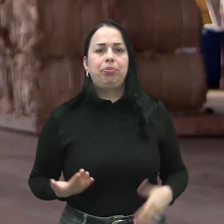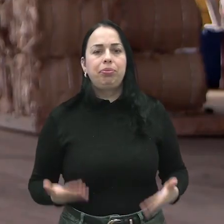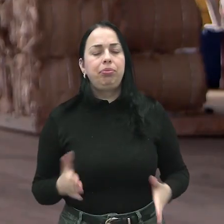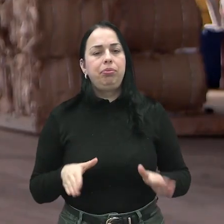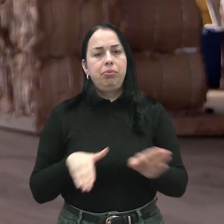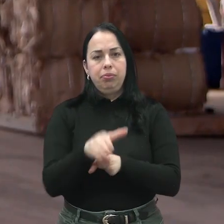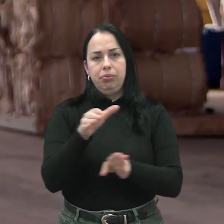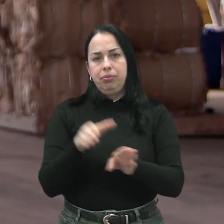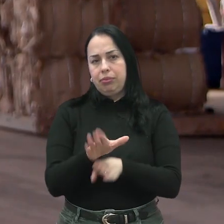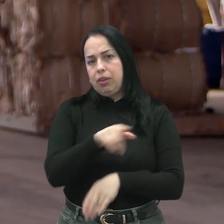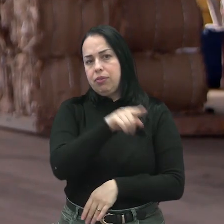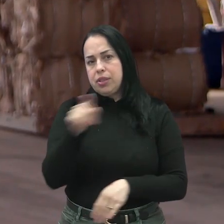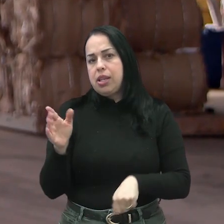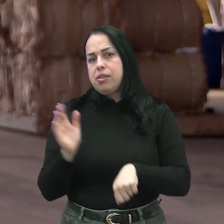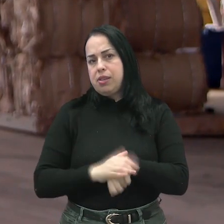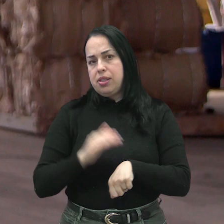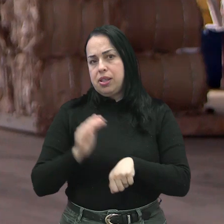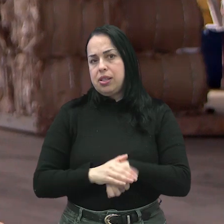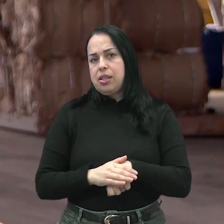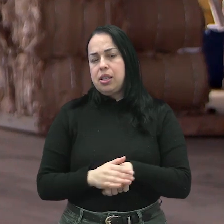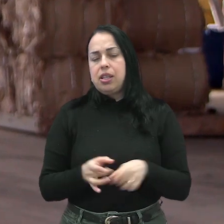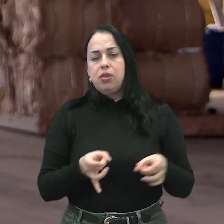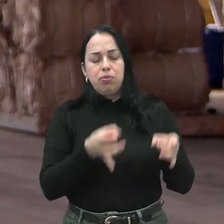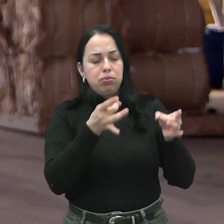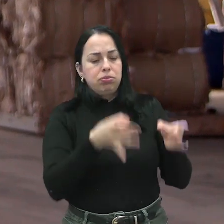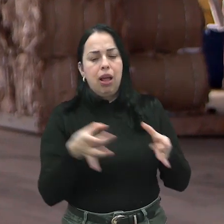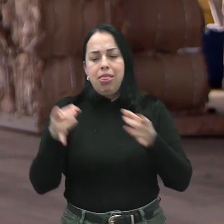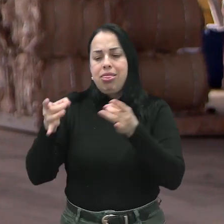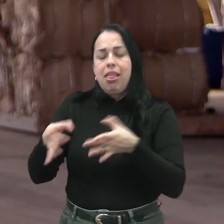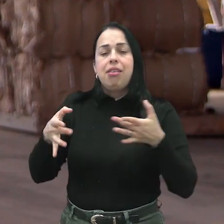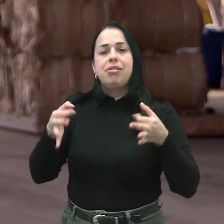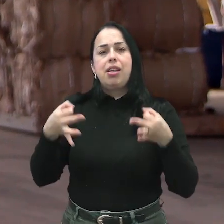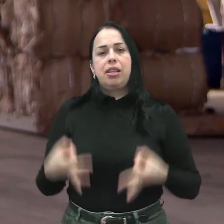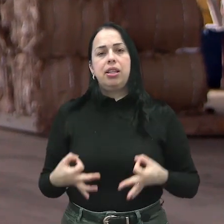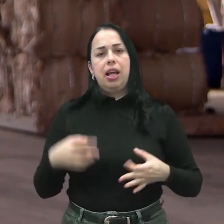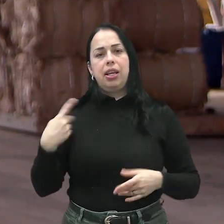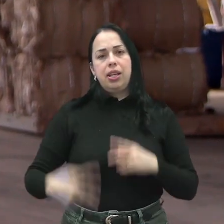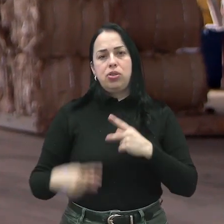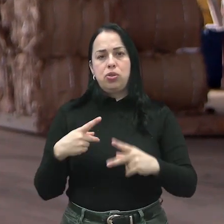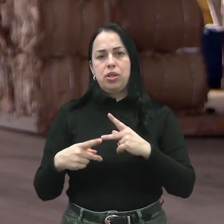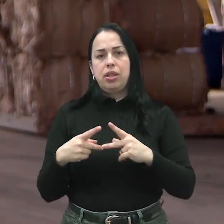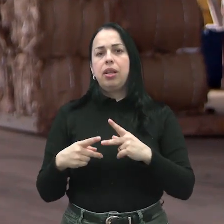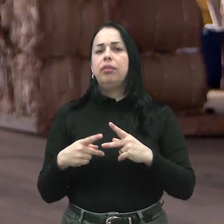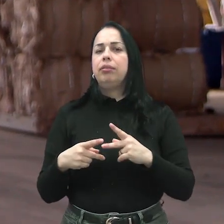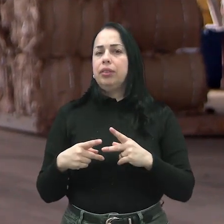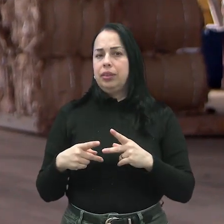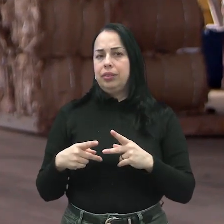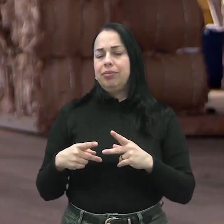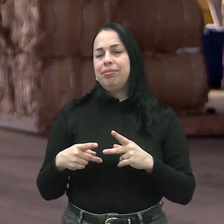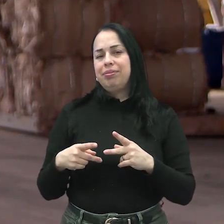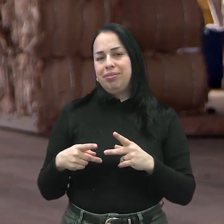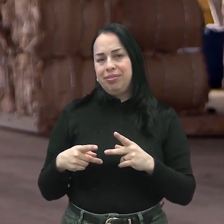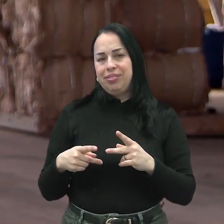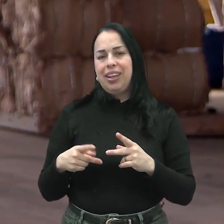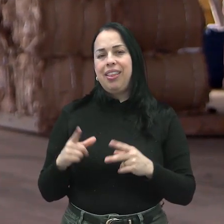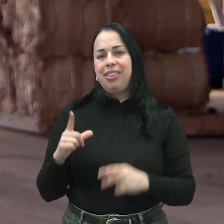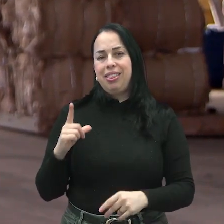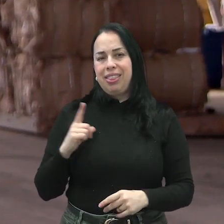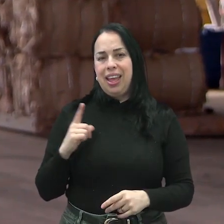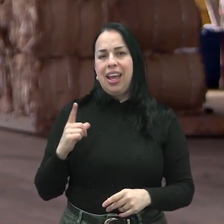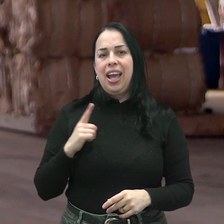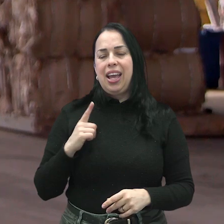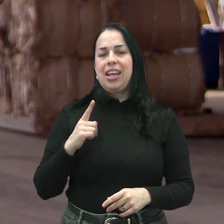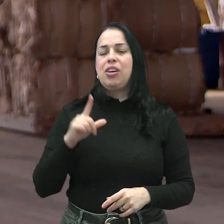A orientação que damos é que faça o seu descarte correto, né? São José dos Campos já tem